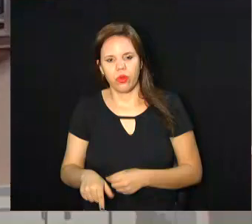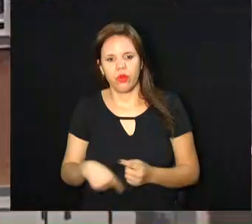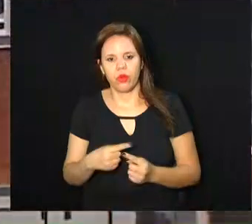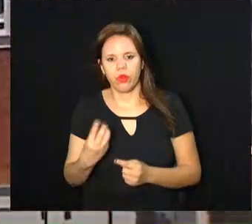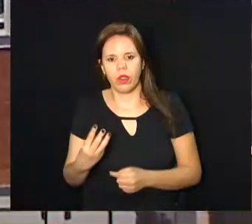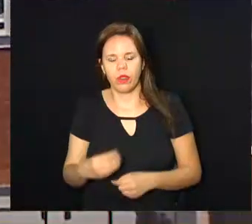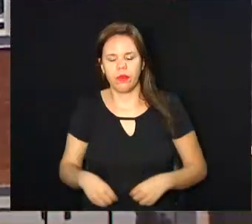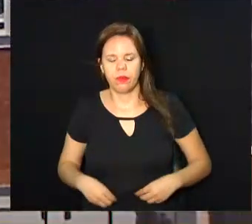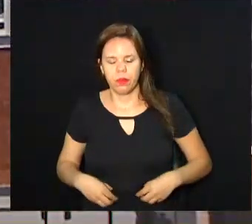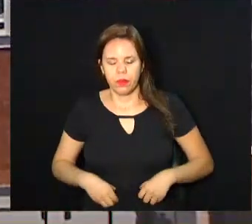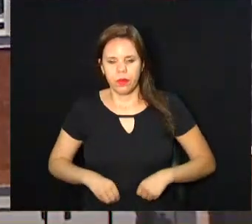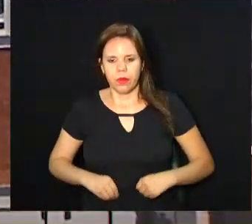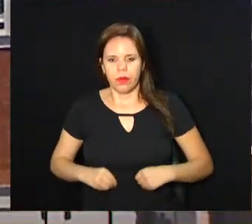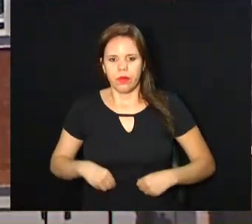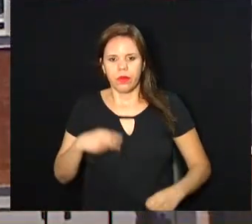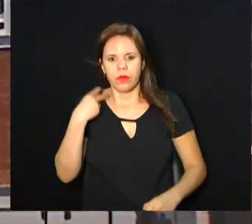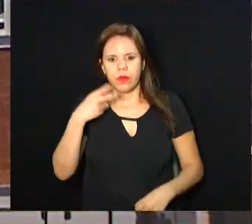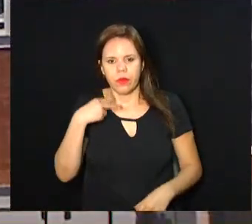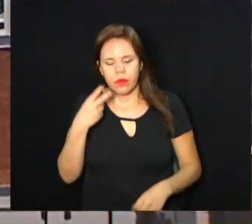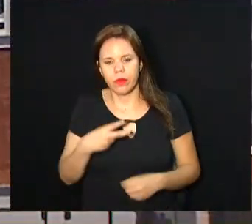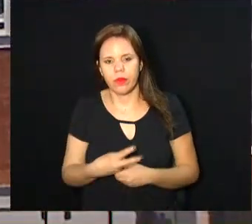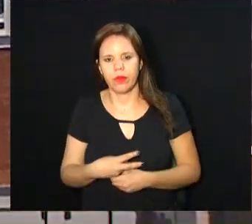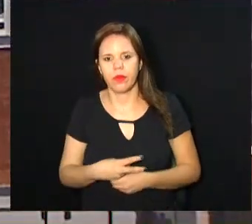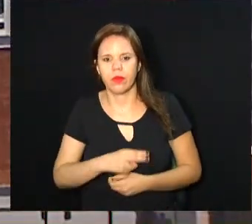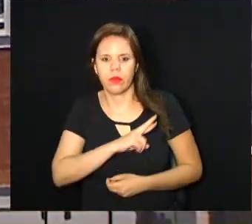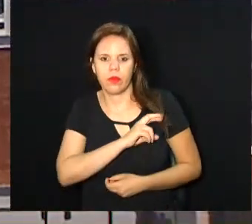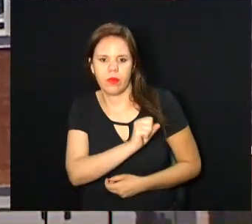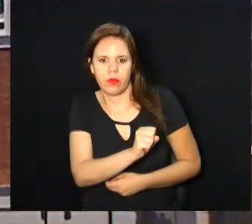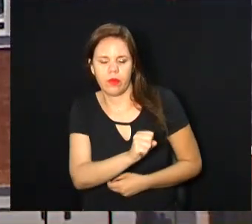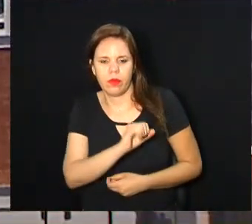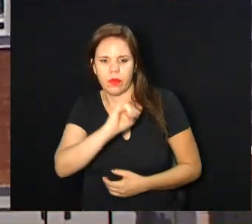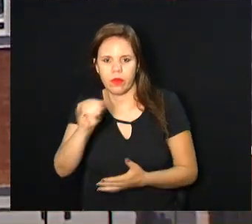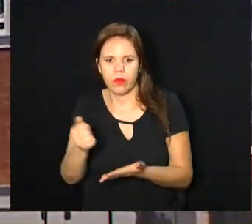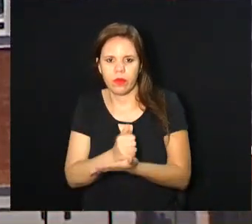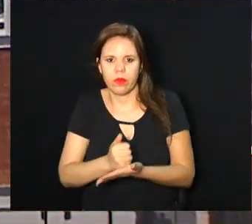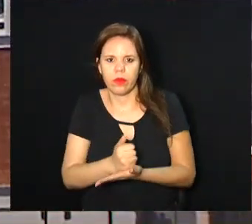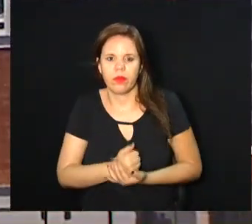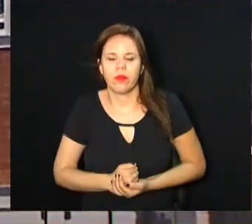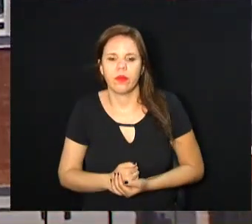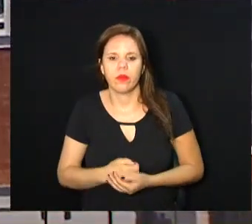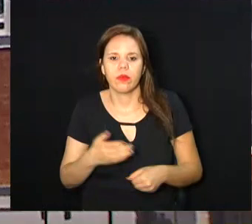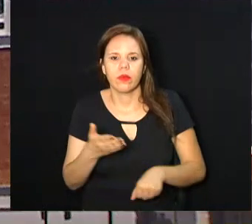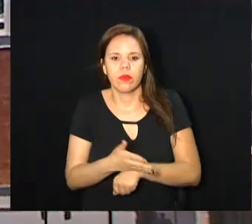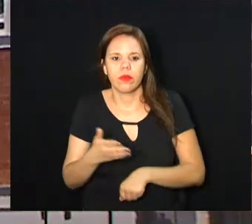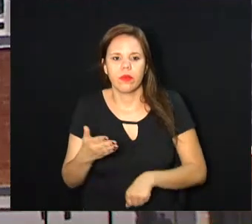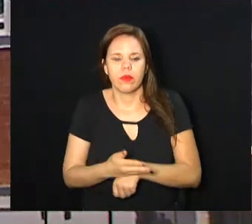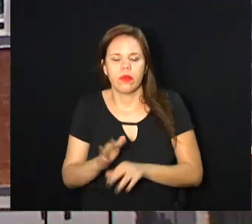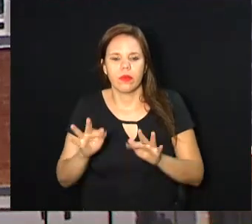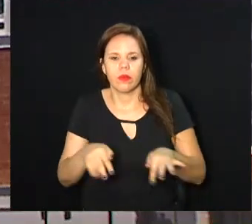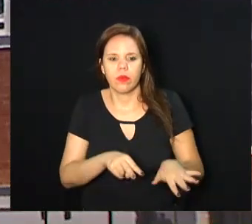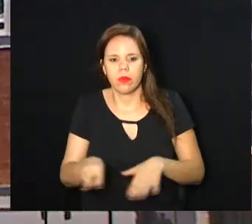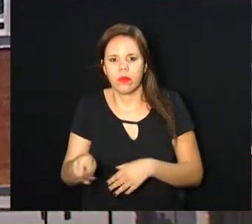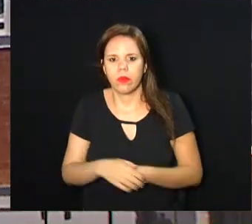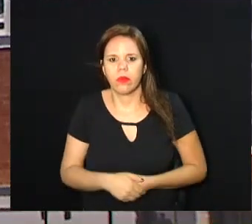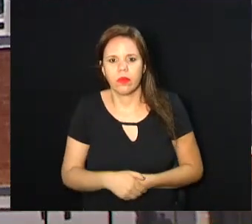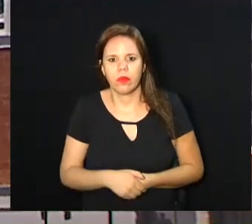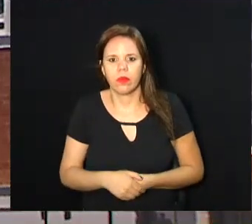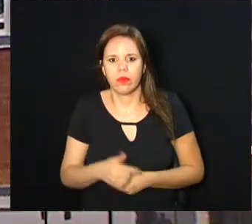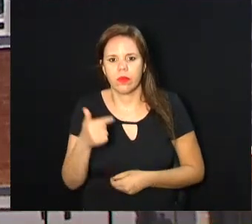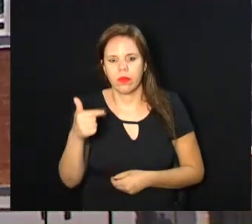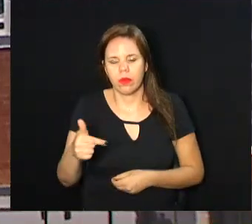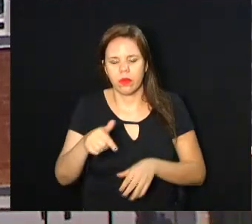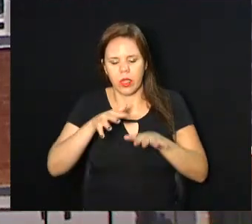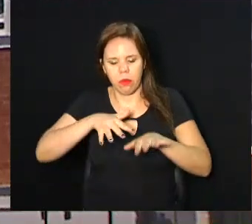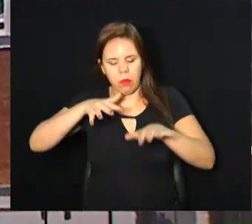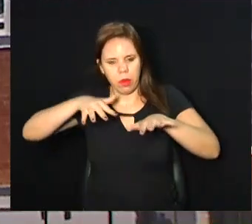aí. Os vereadores Luiz Rossini e Jorge da Farmácia participaram neste fim de semana da 2ª